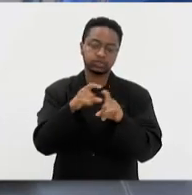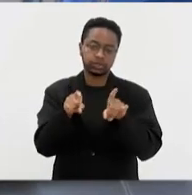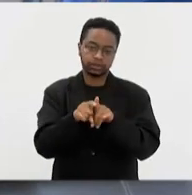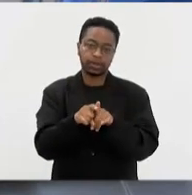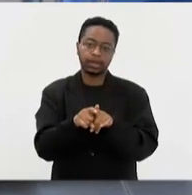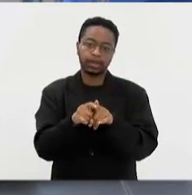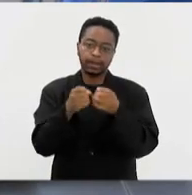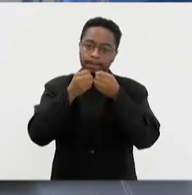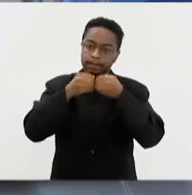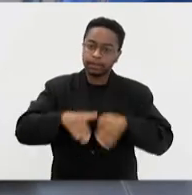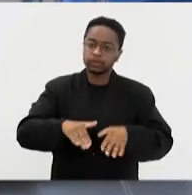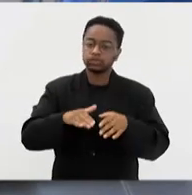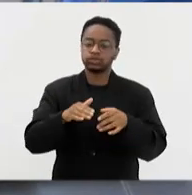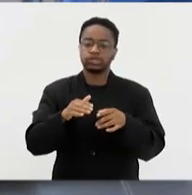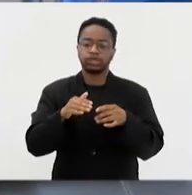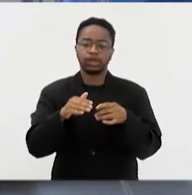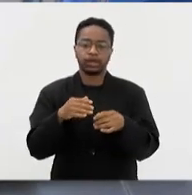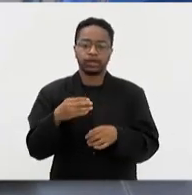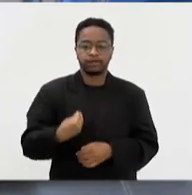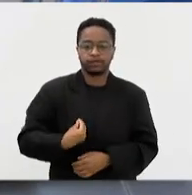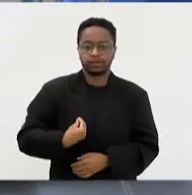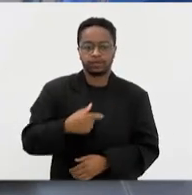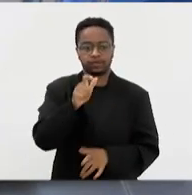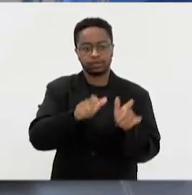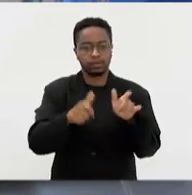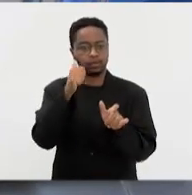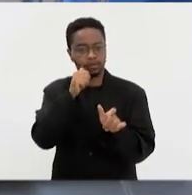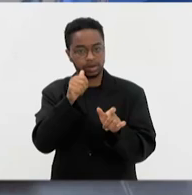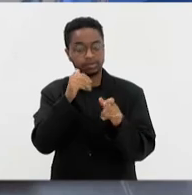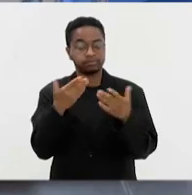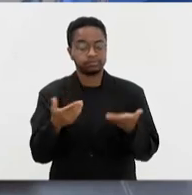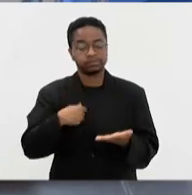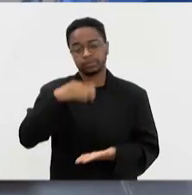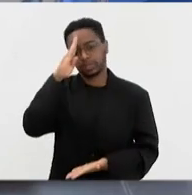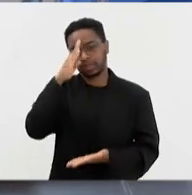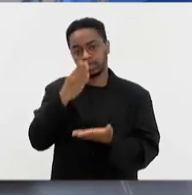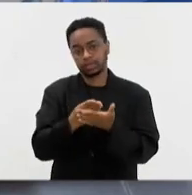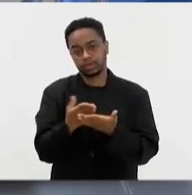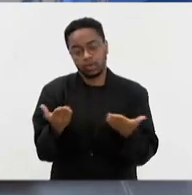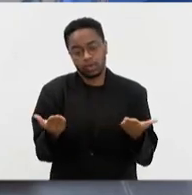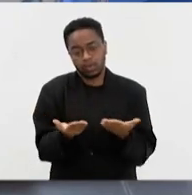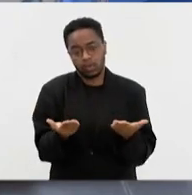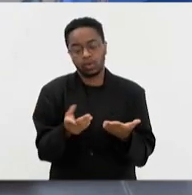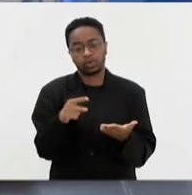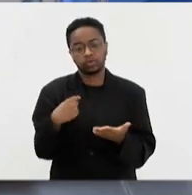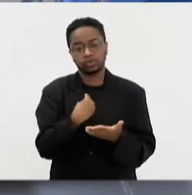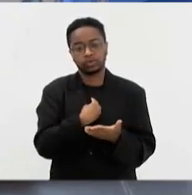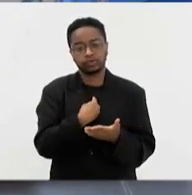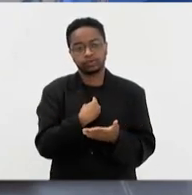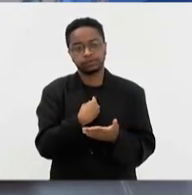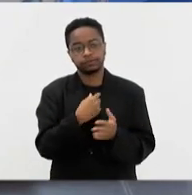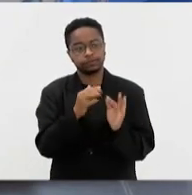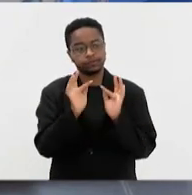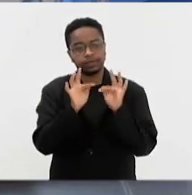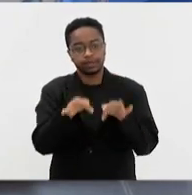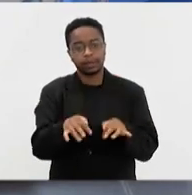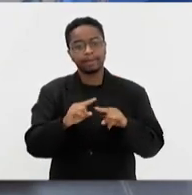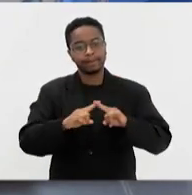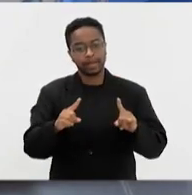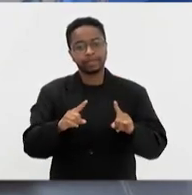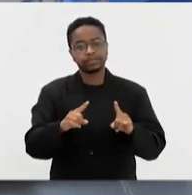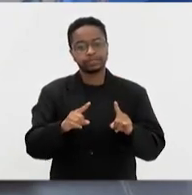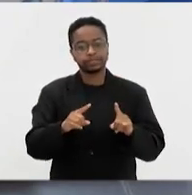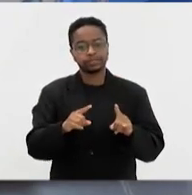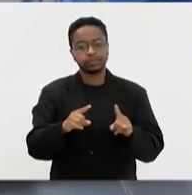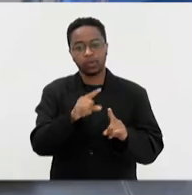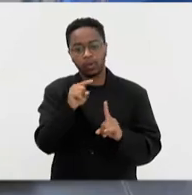atinge violentamente as mulheres, e eu acho que nós saímos daqui tendo cumprido exatamente a nossa